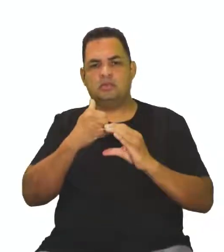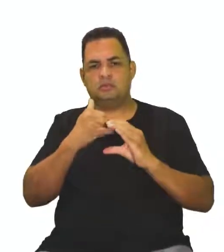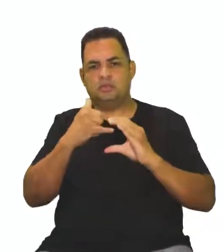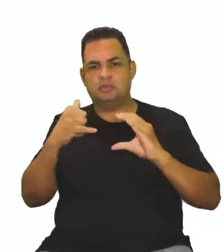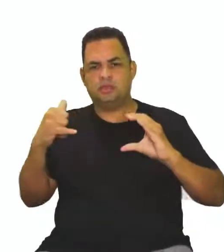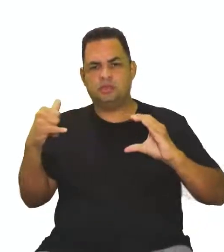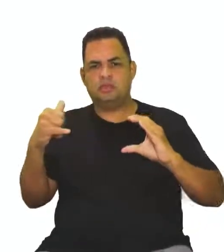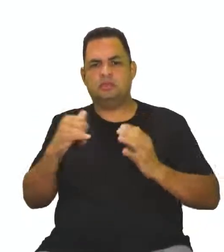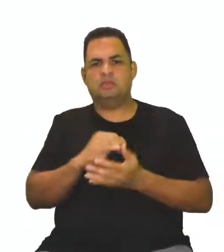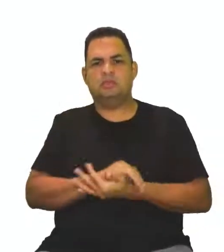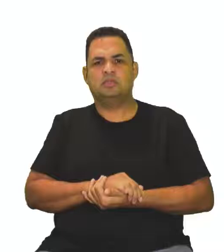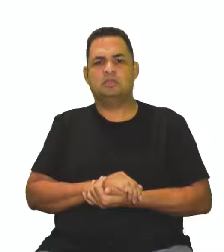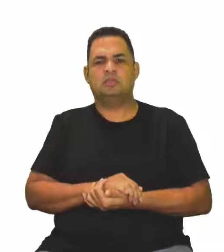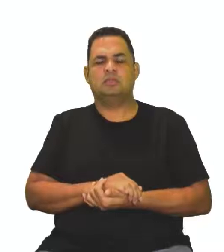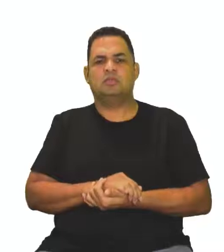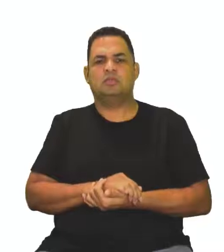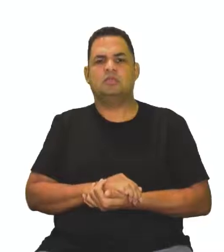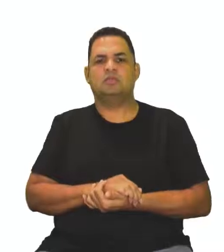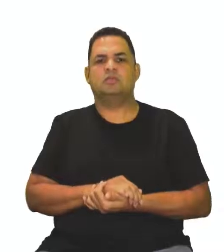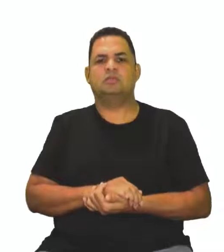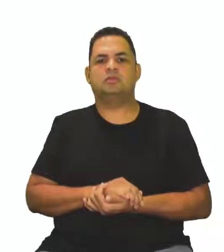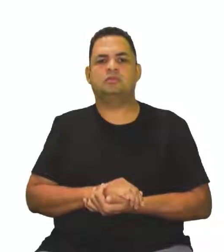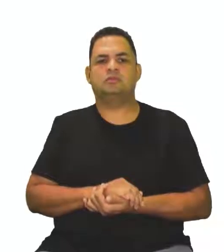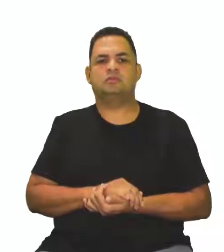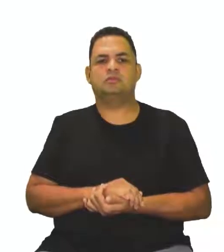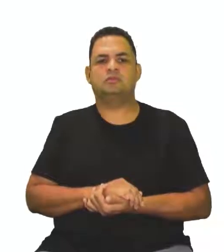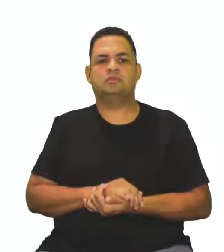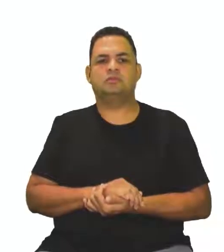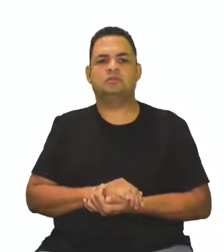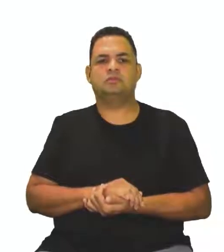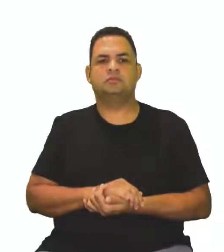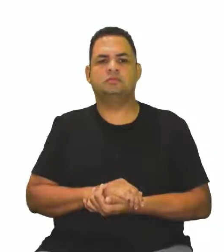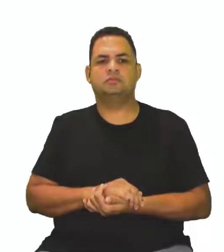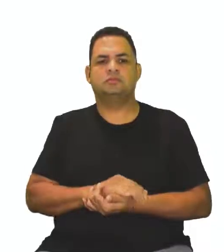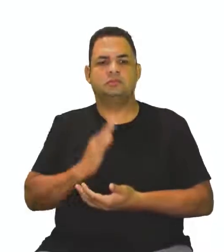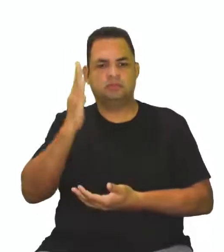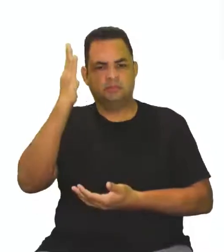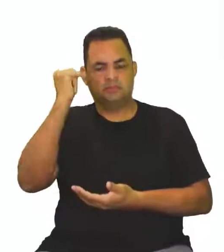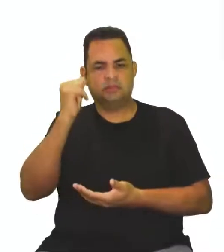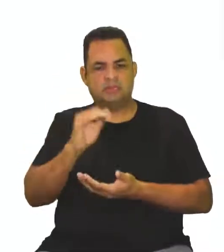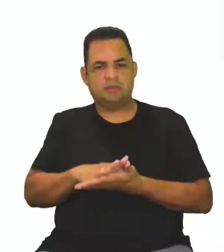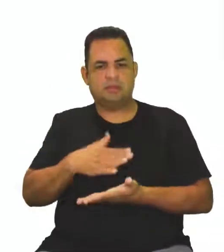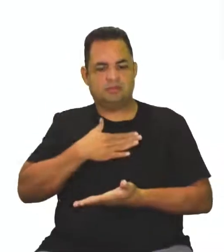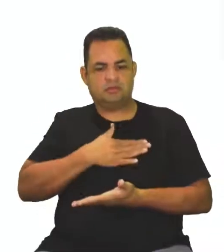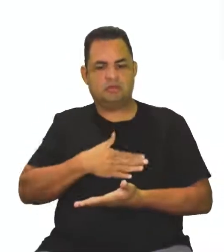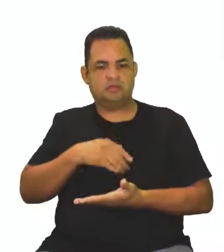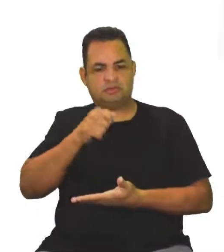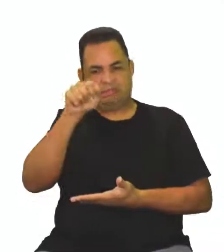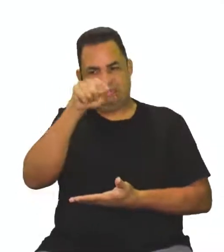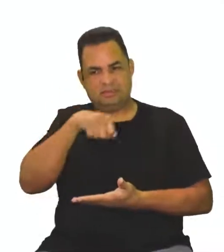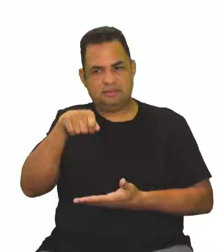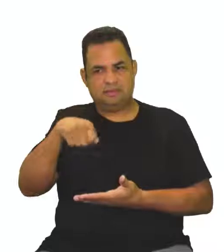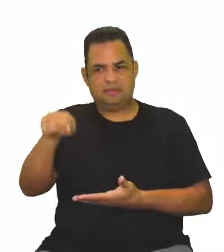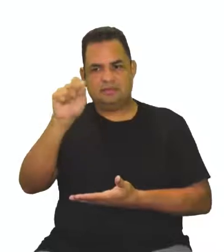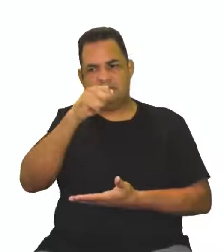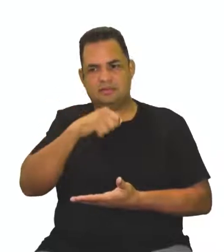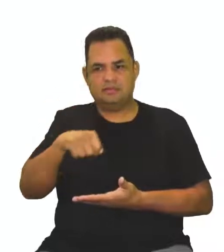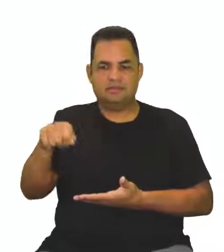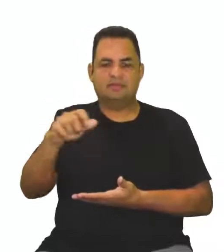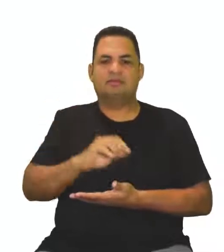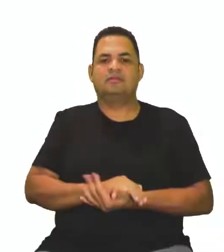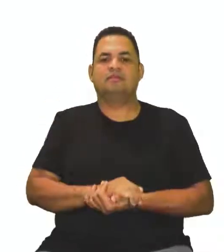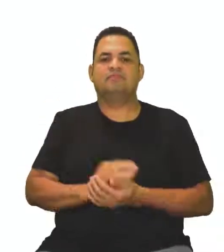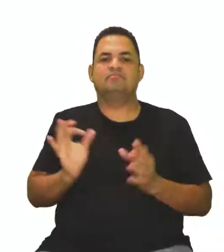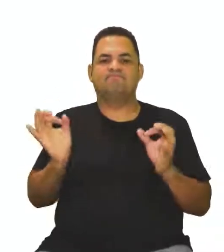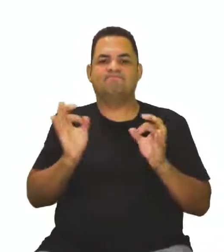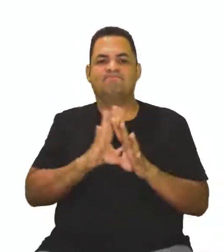só. Deixa eu apagar para vocês verem melhor, que vocês sabem que eu gosto de riscar, né? Peraí.